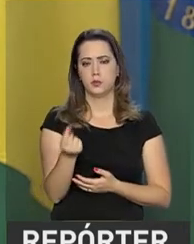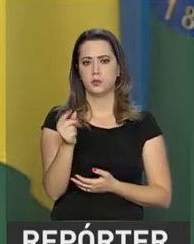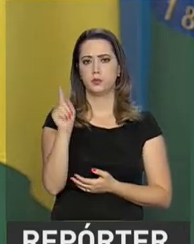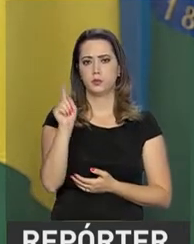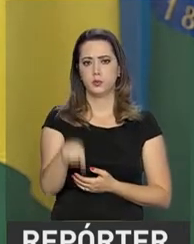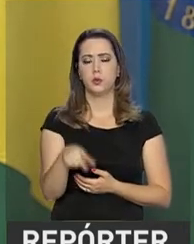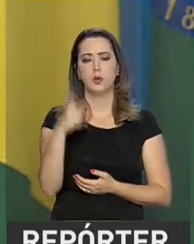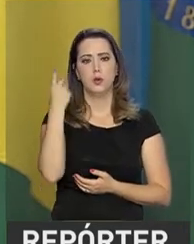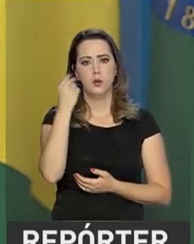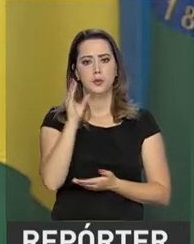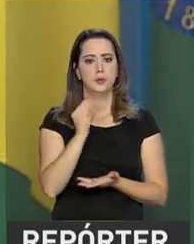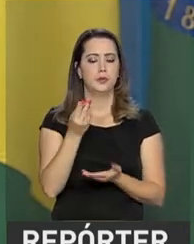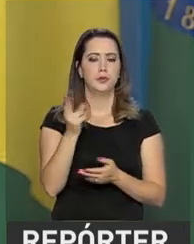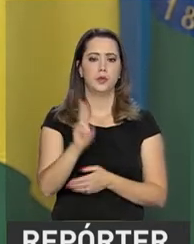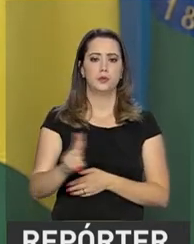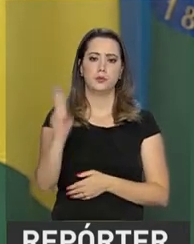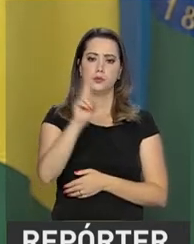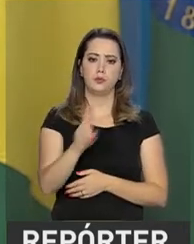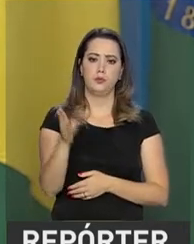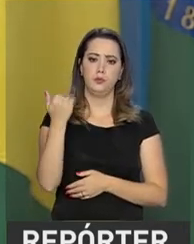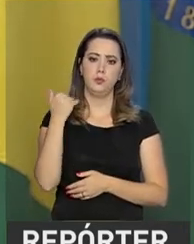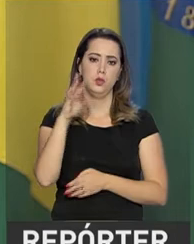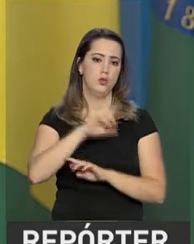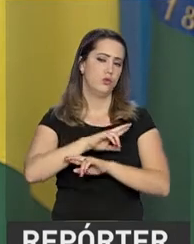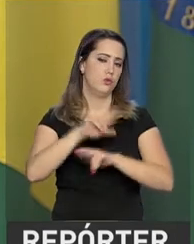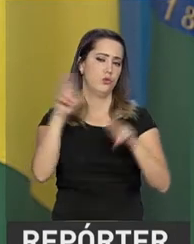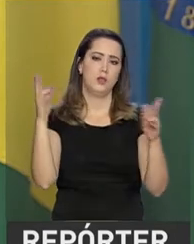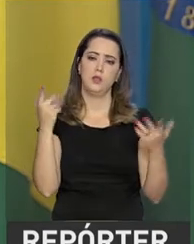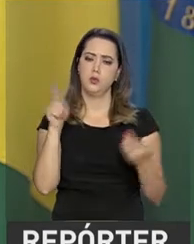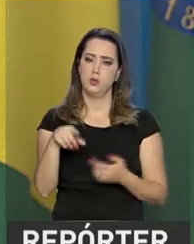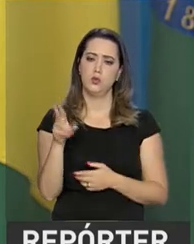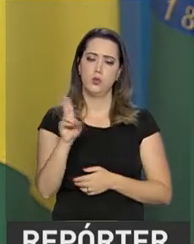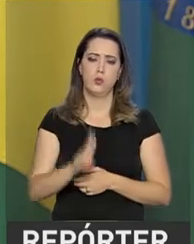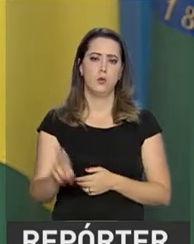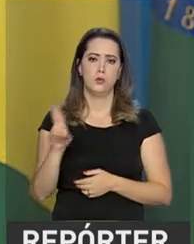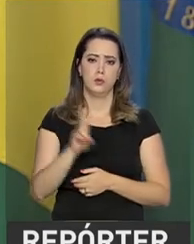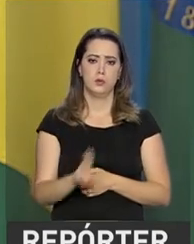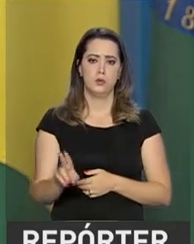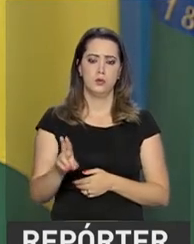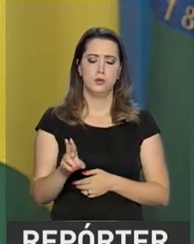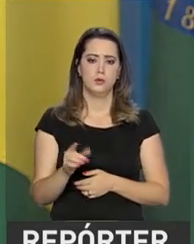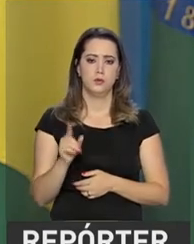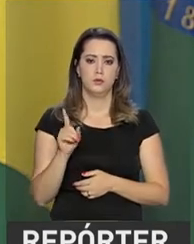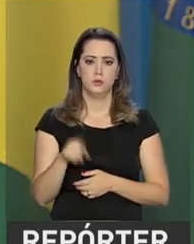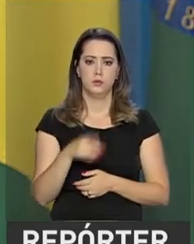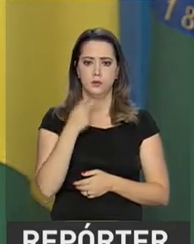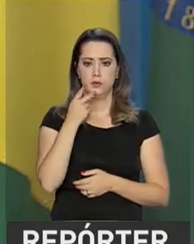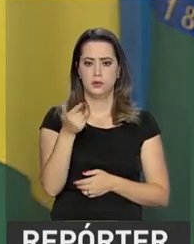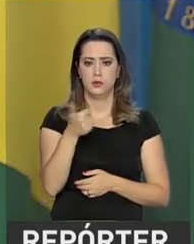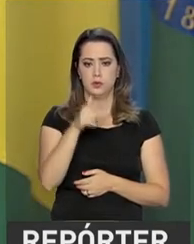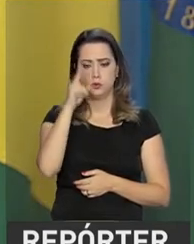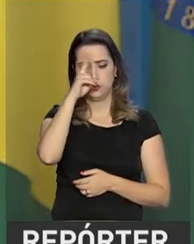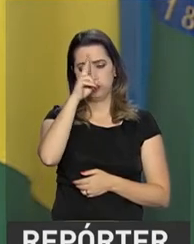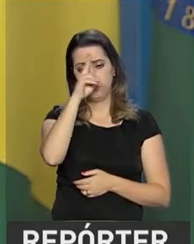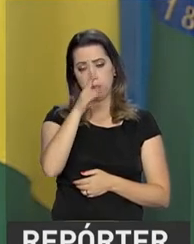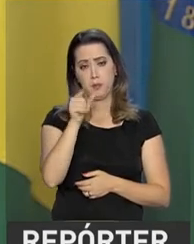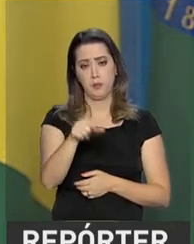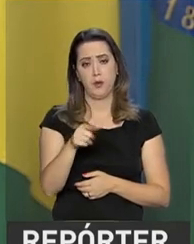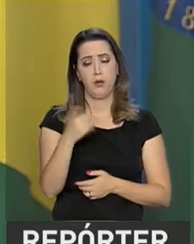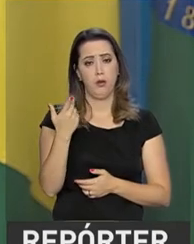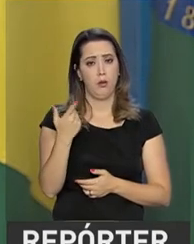naturalmente vai aplicá las da mais variada forma como foi feito aliás quero apenas lembrar no